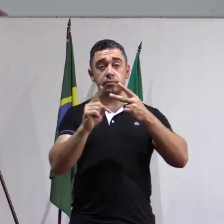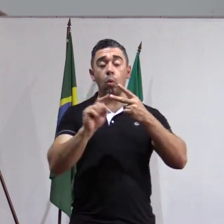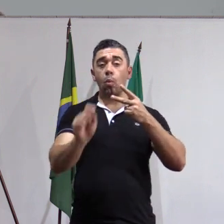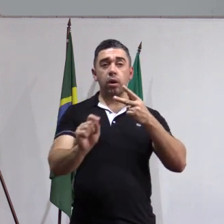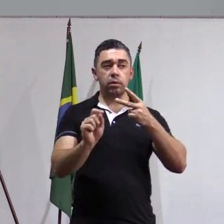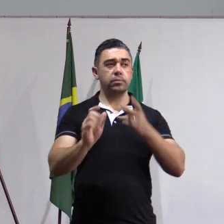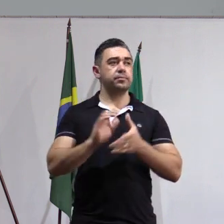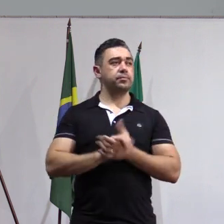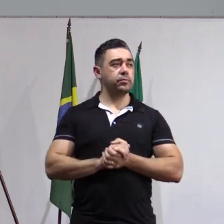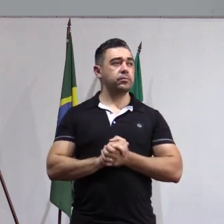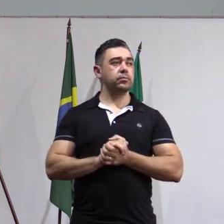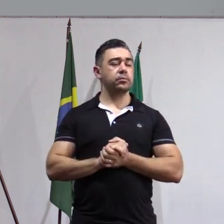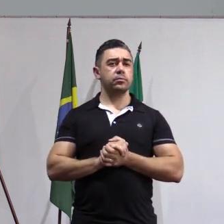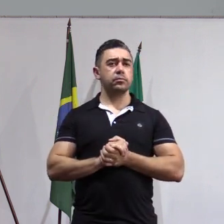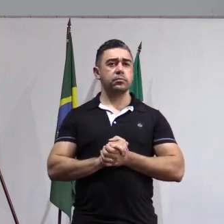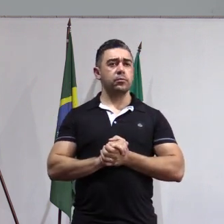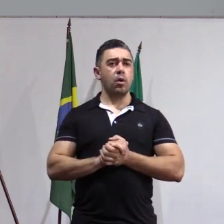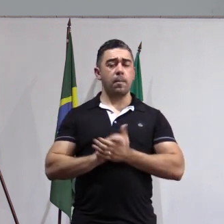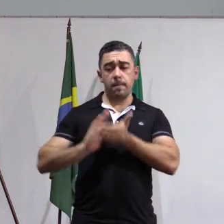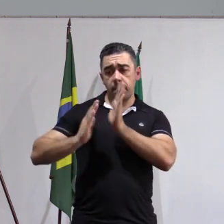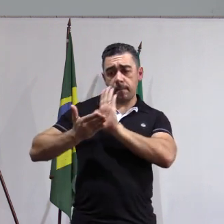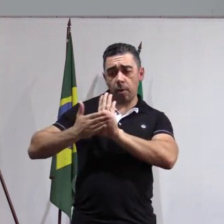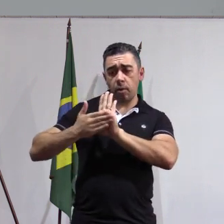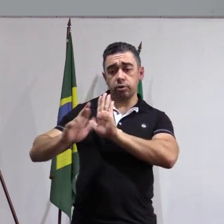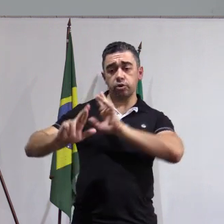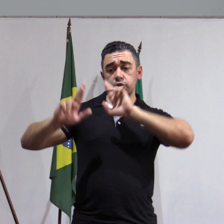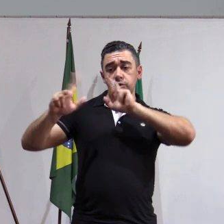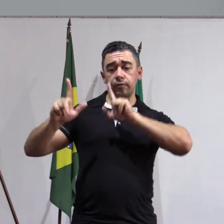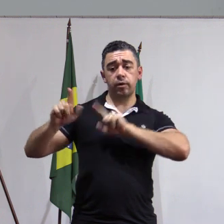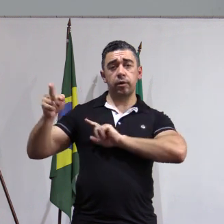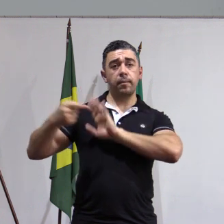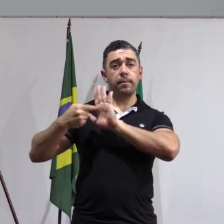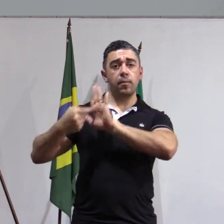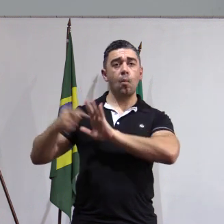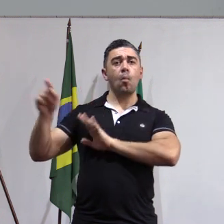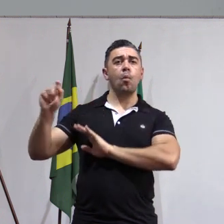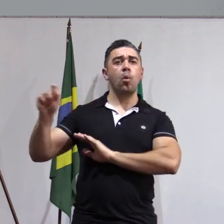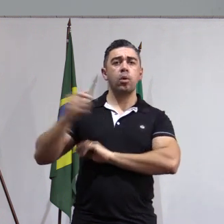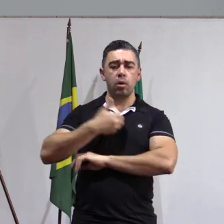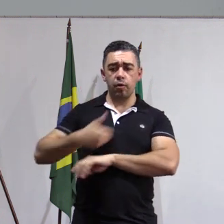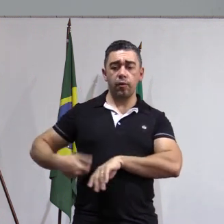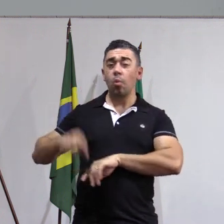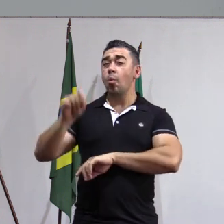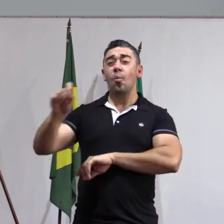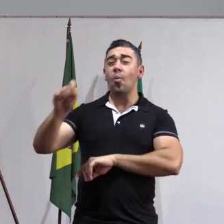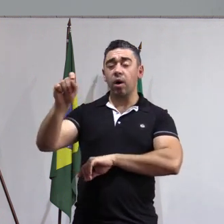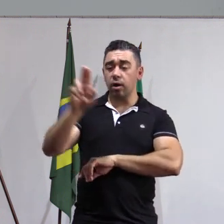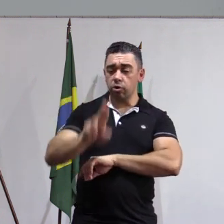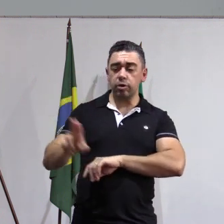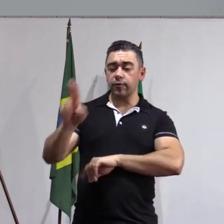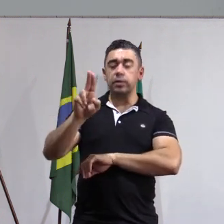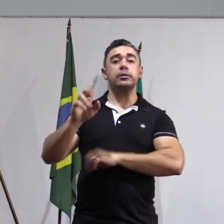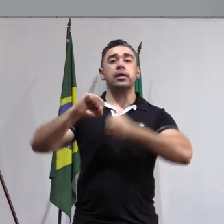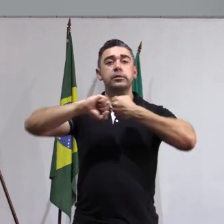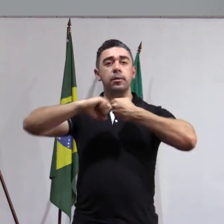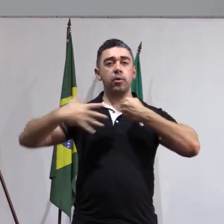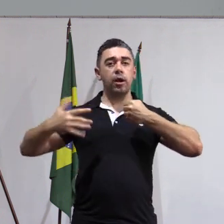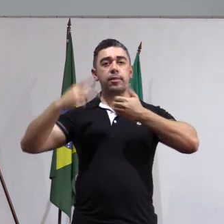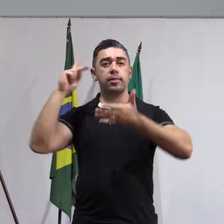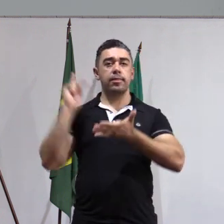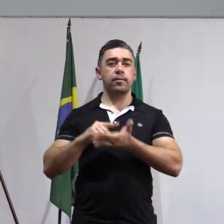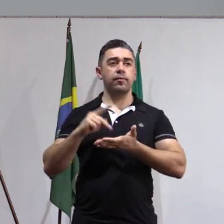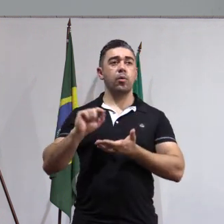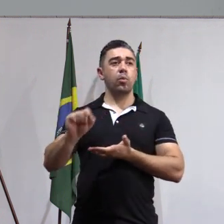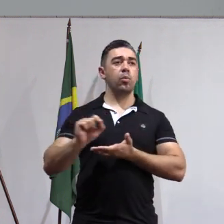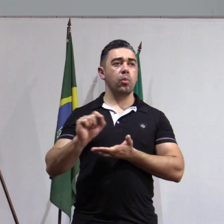tarefa é fazer uma contraproposta que mostre para esse governo o que é a universidade democrática. Que nós façamos esse